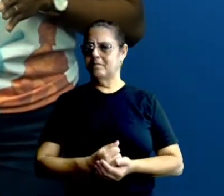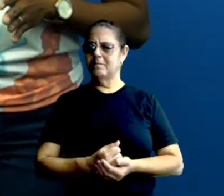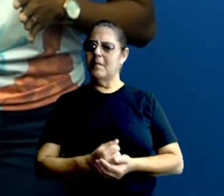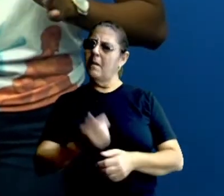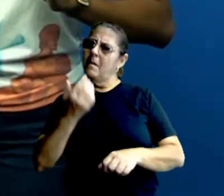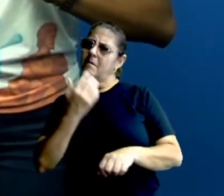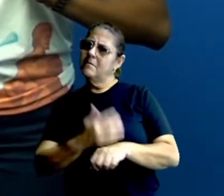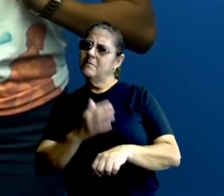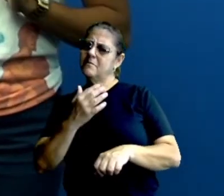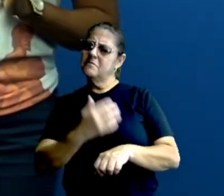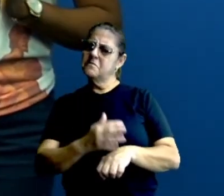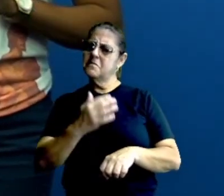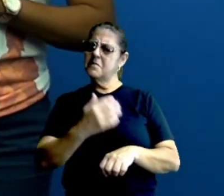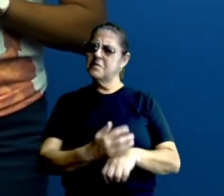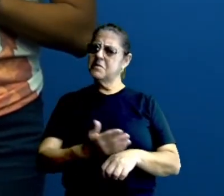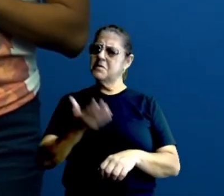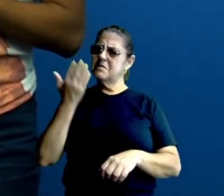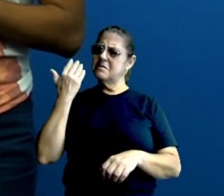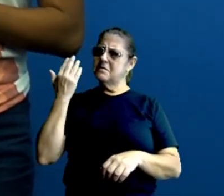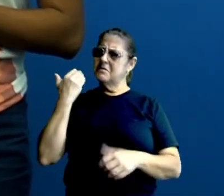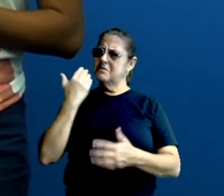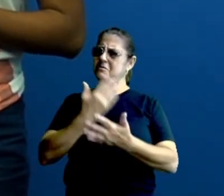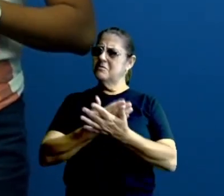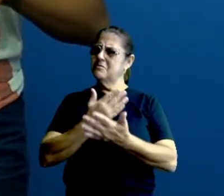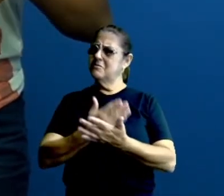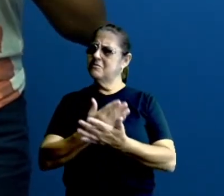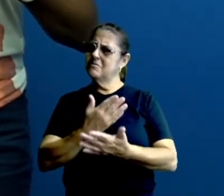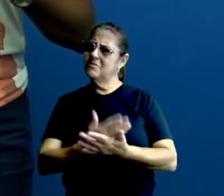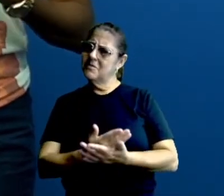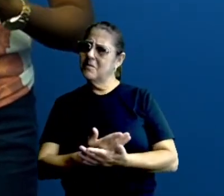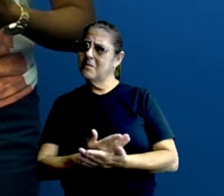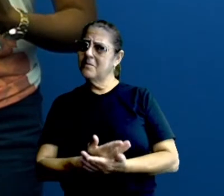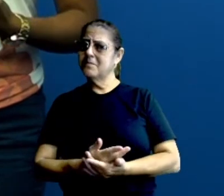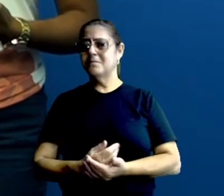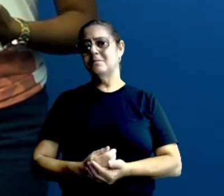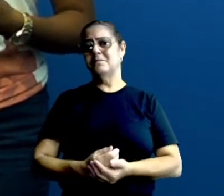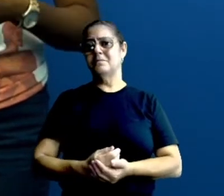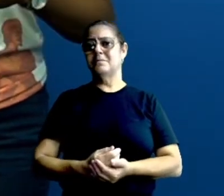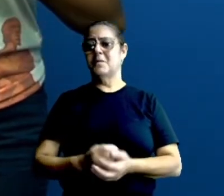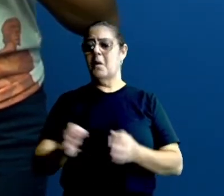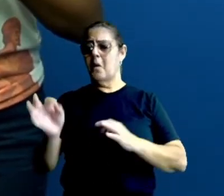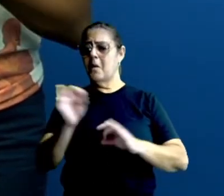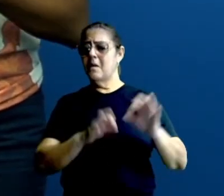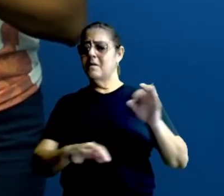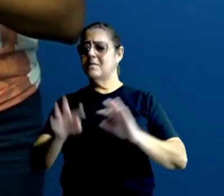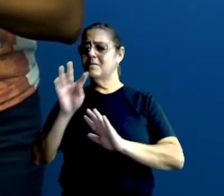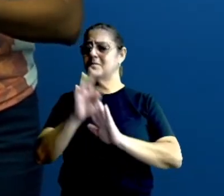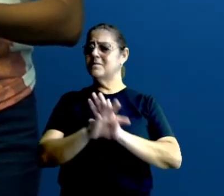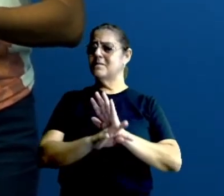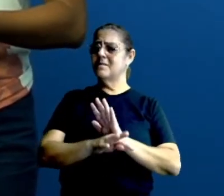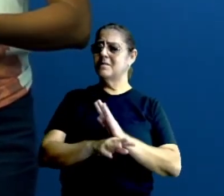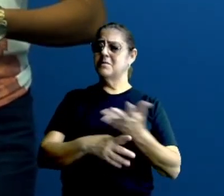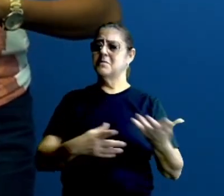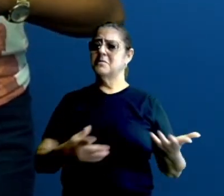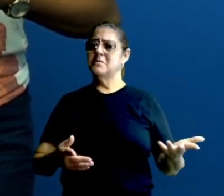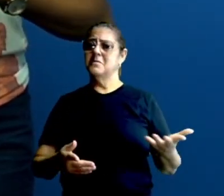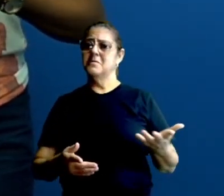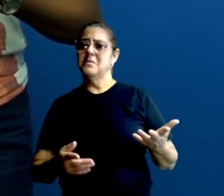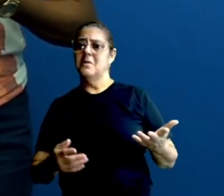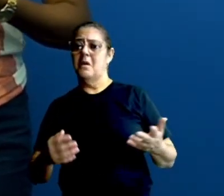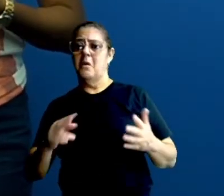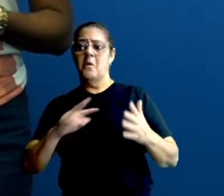agora depois que você viu todo esse passo a passa sobre Como elaborar o texto quando a gente faz uma leitura